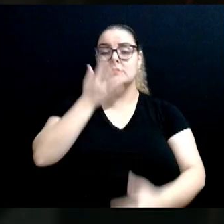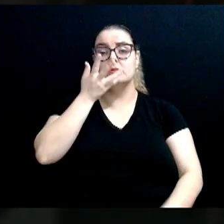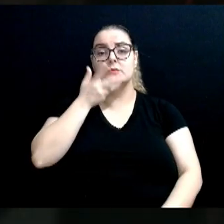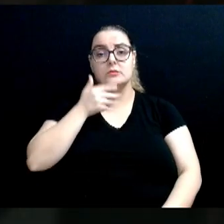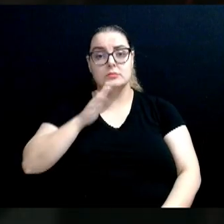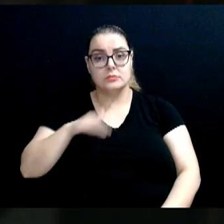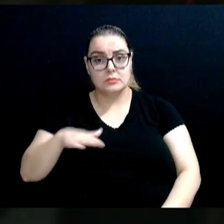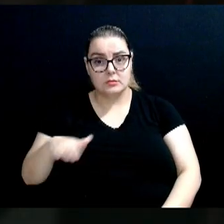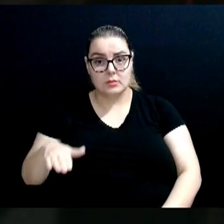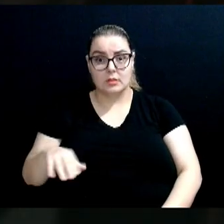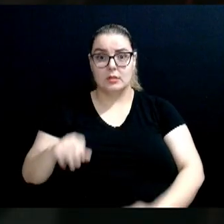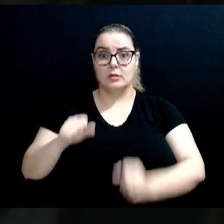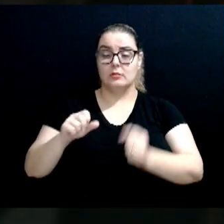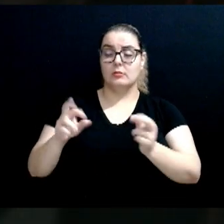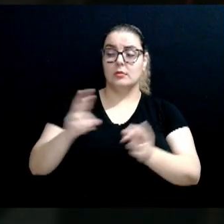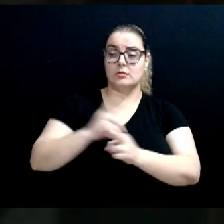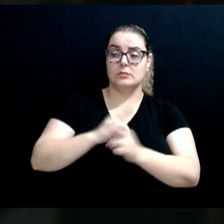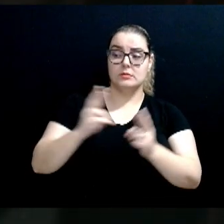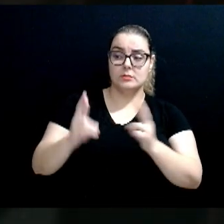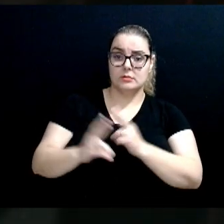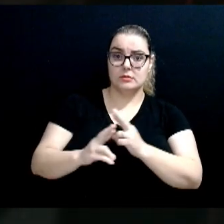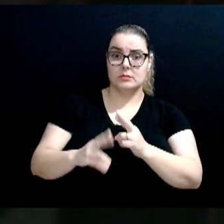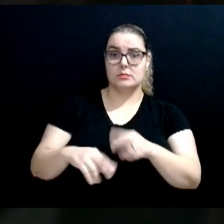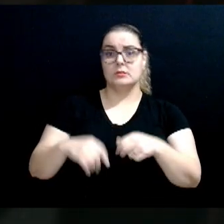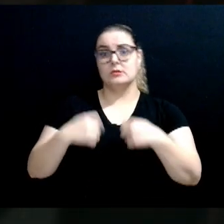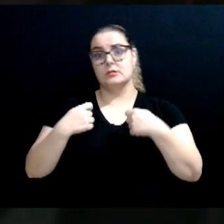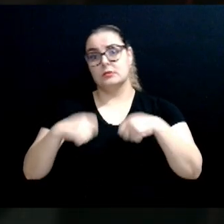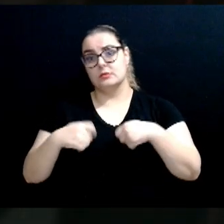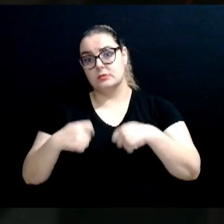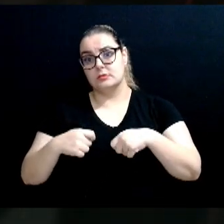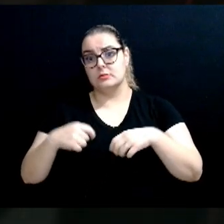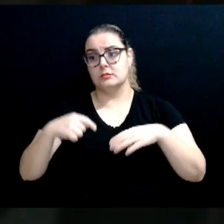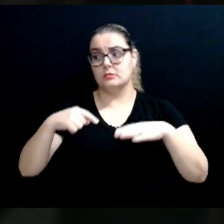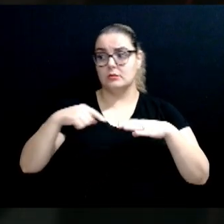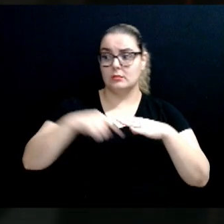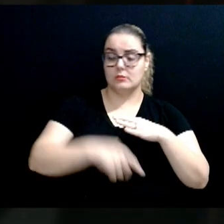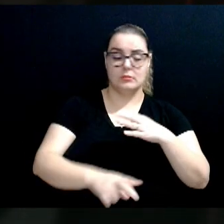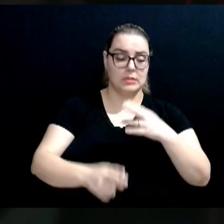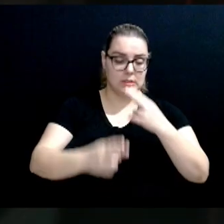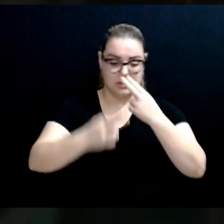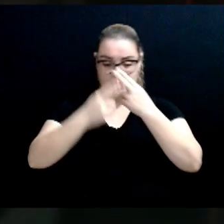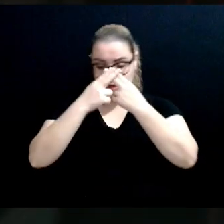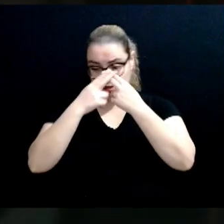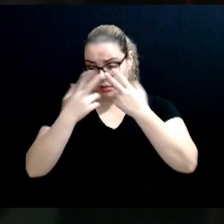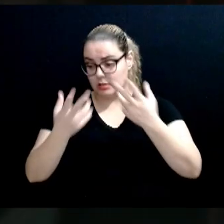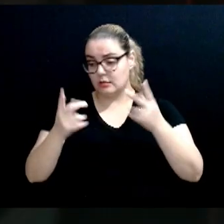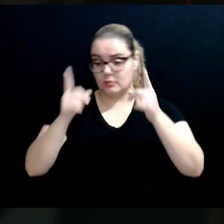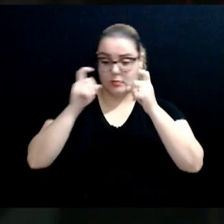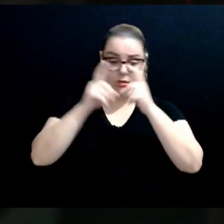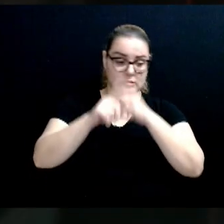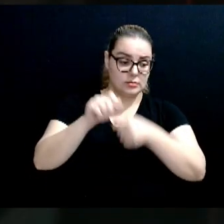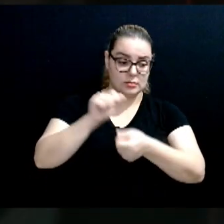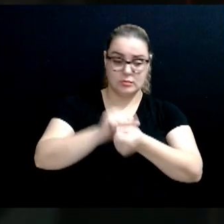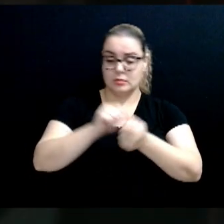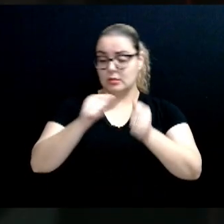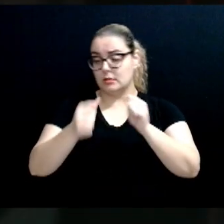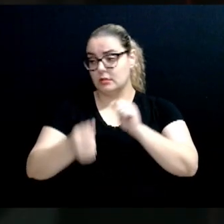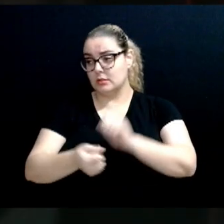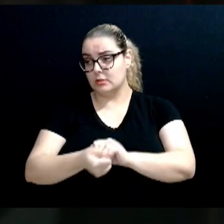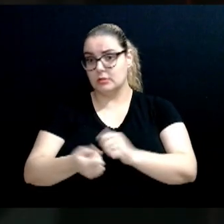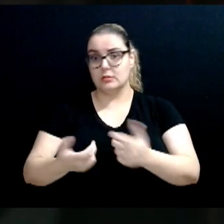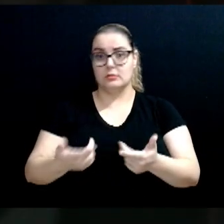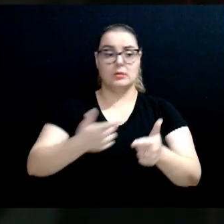estar relacionados a necessidades profundas, traumas, dificuldades de adaptação,